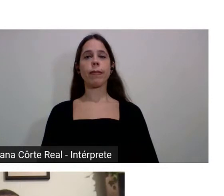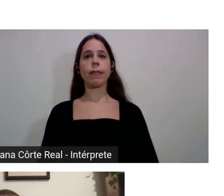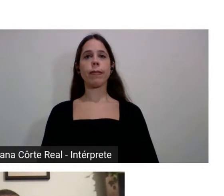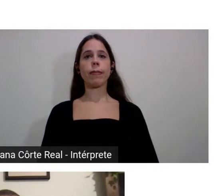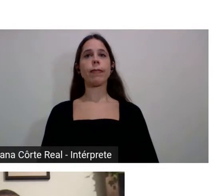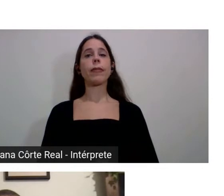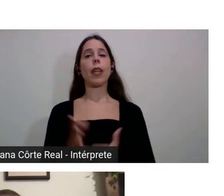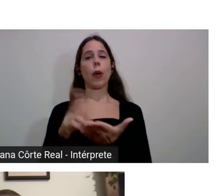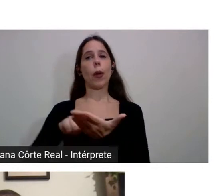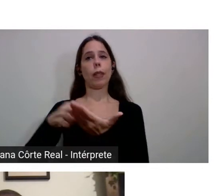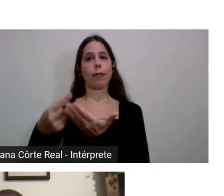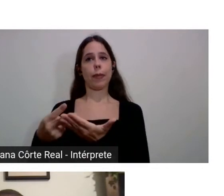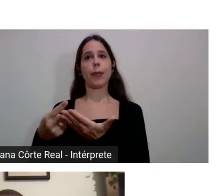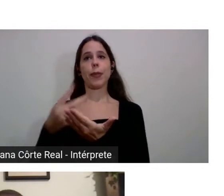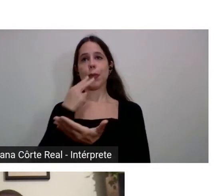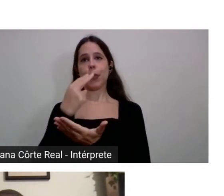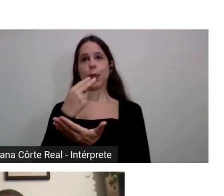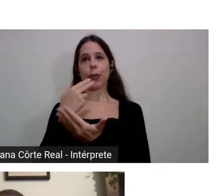Baker